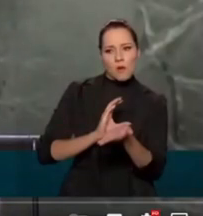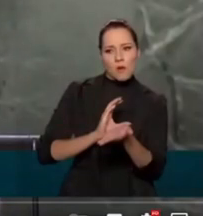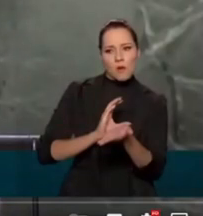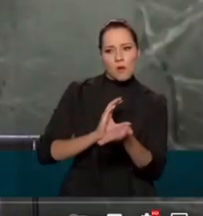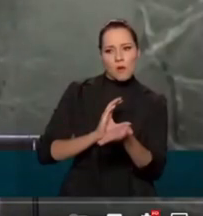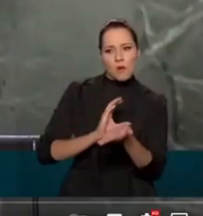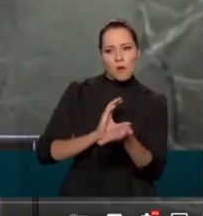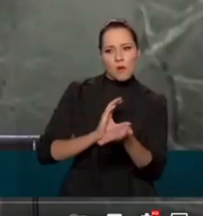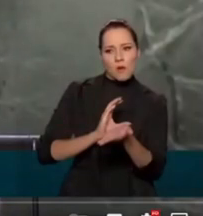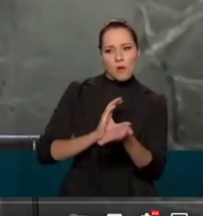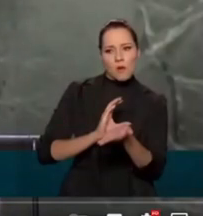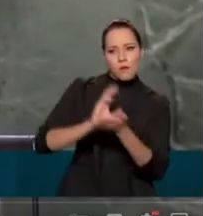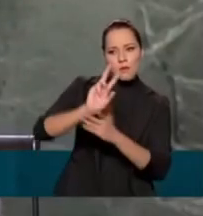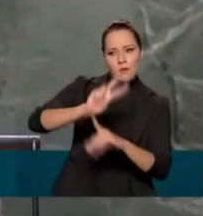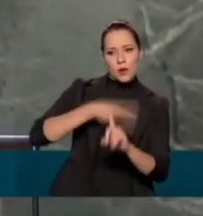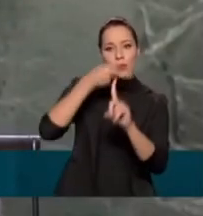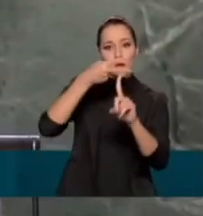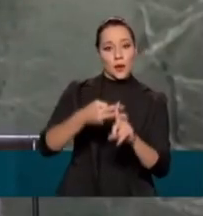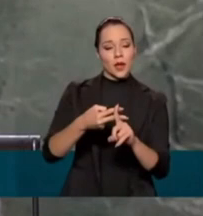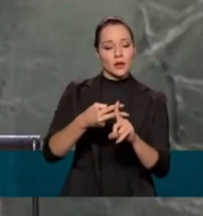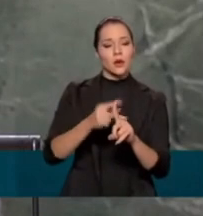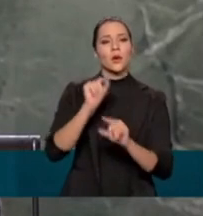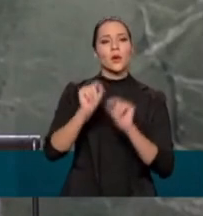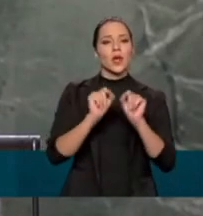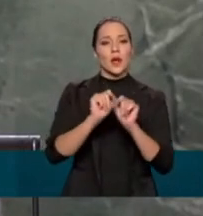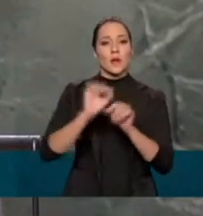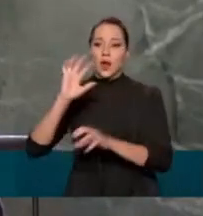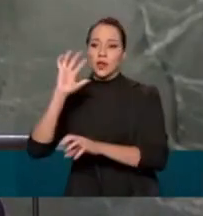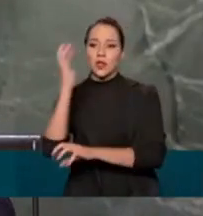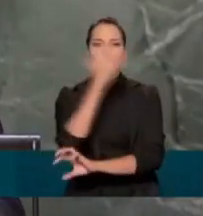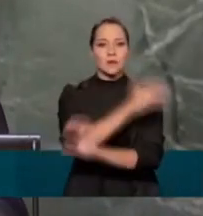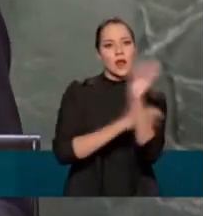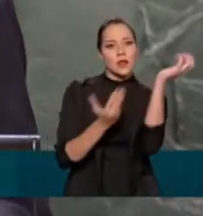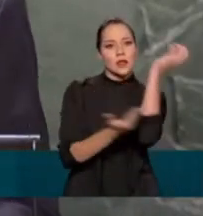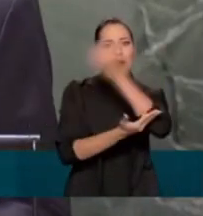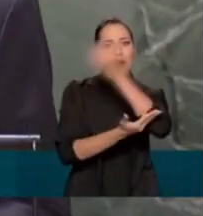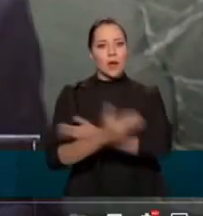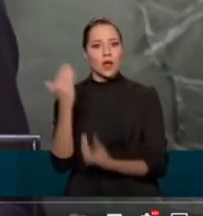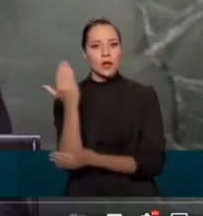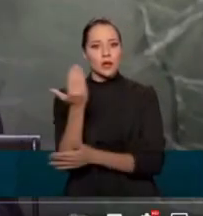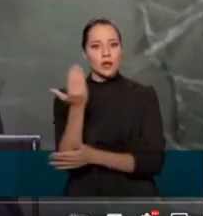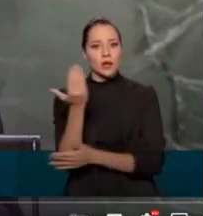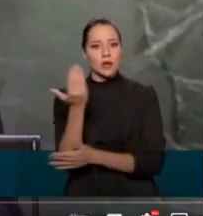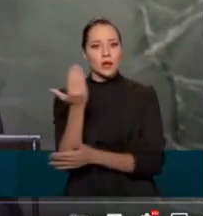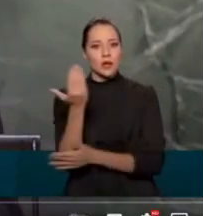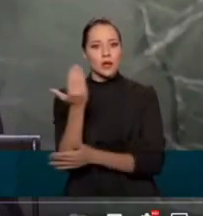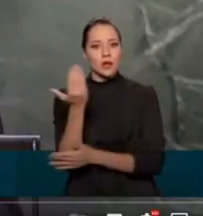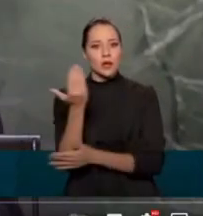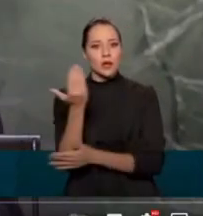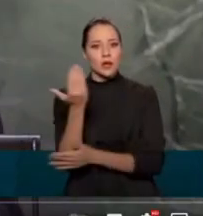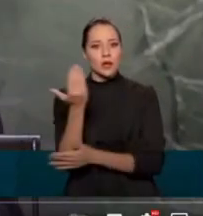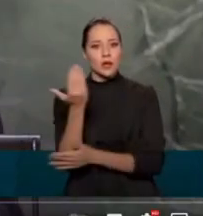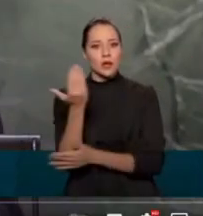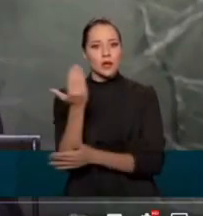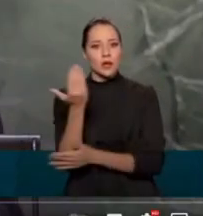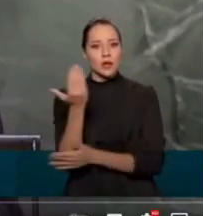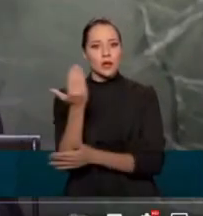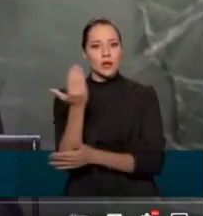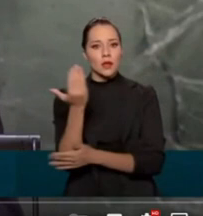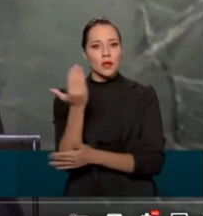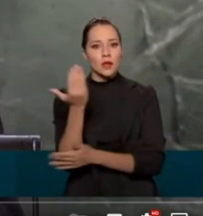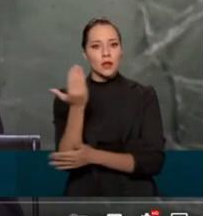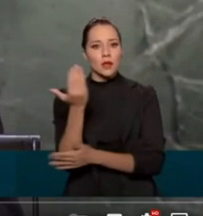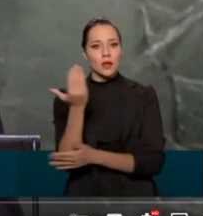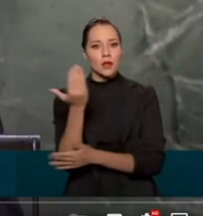lado do Governo Federal o azarado pelo desmatamento ilegal e pode ser ao desmatamento ilegal